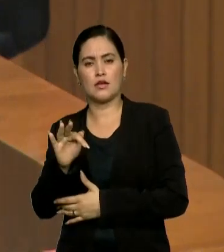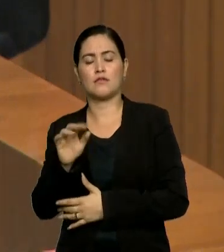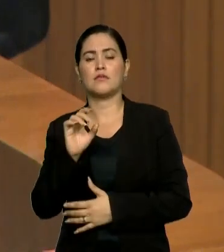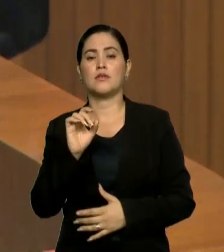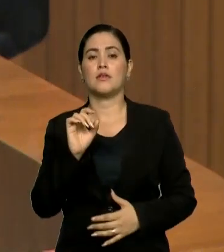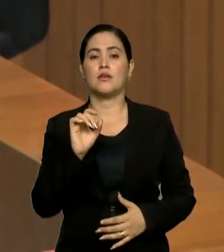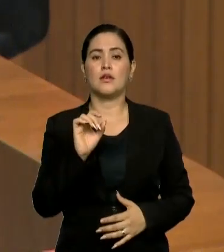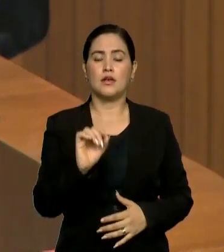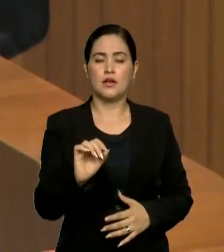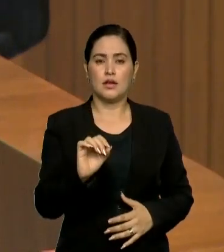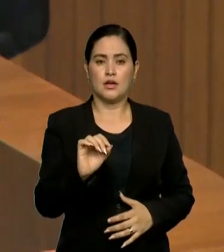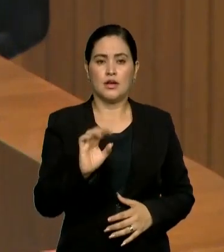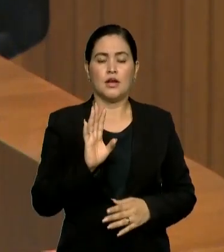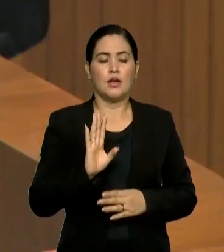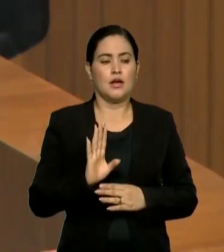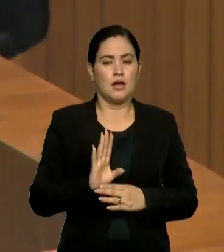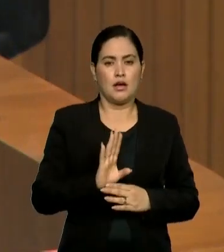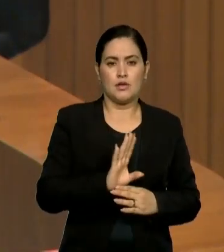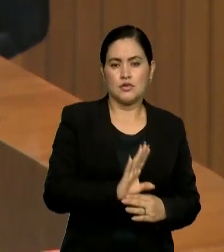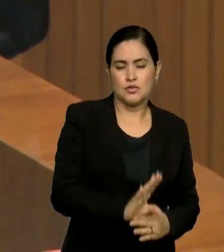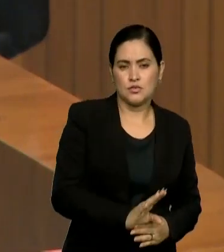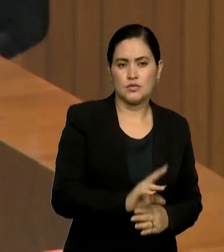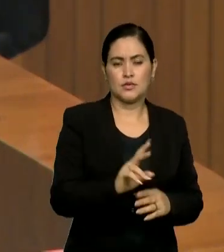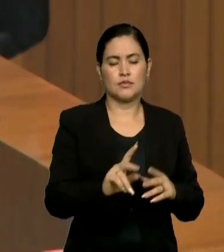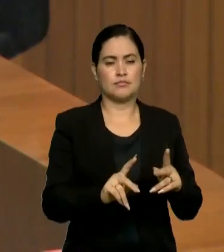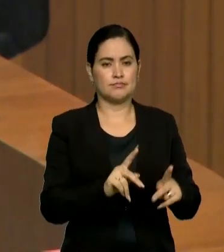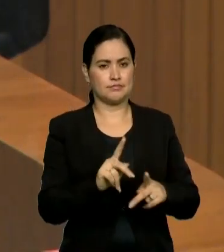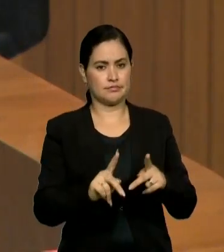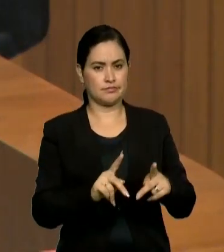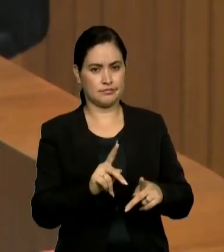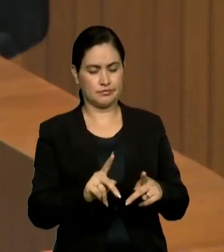Estado, que continua com mais